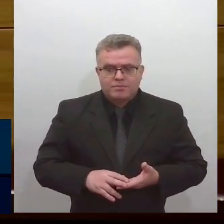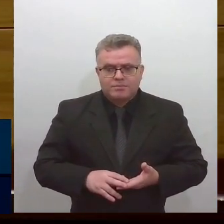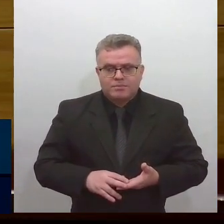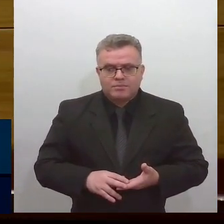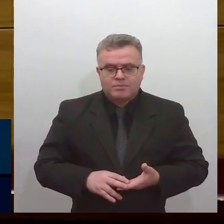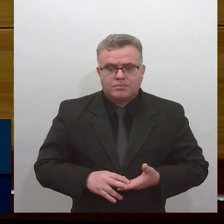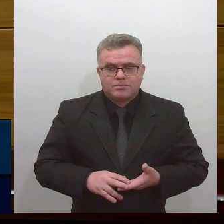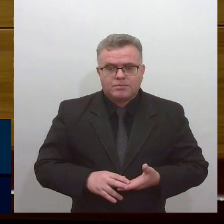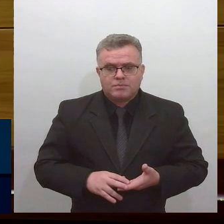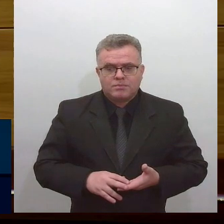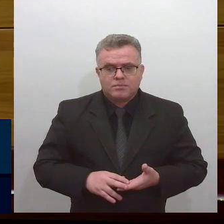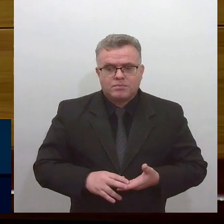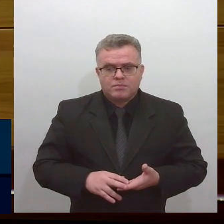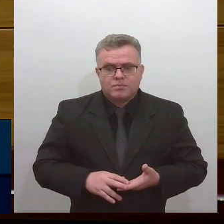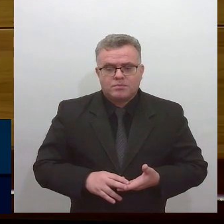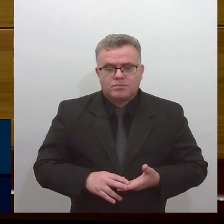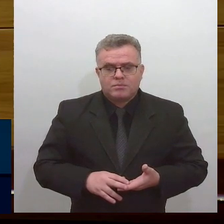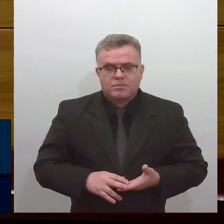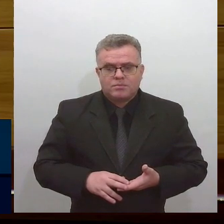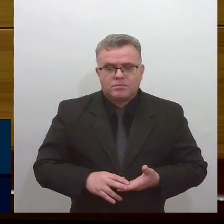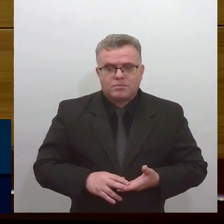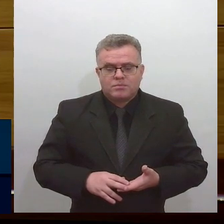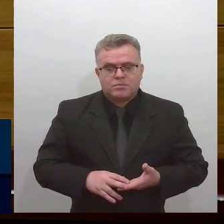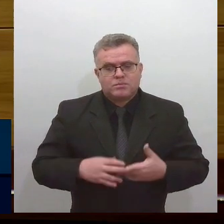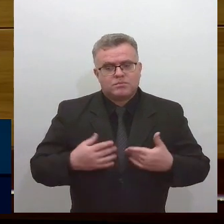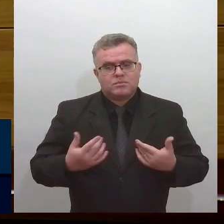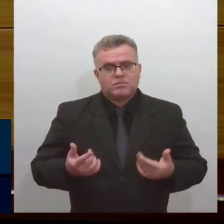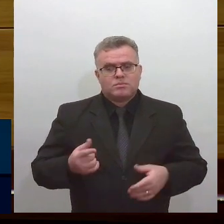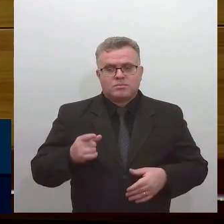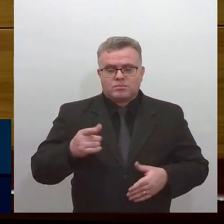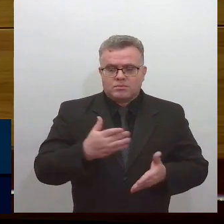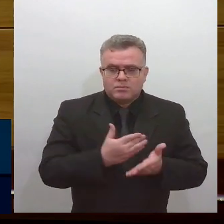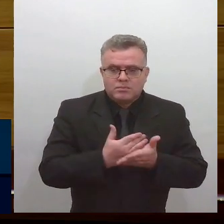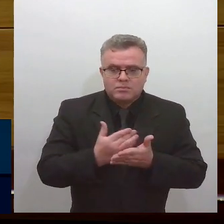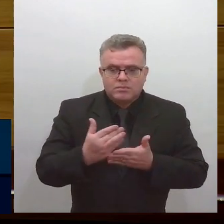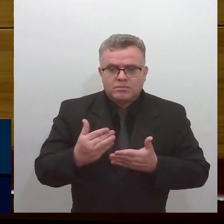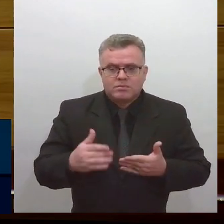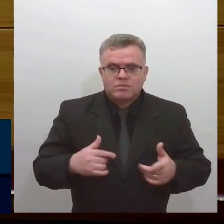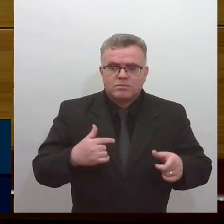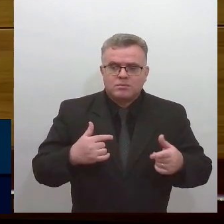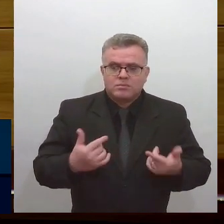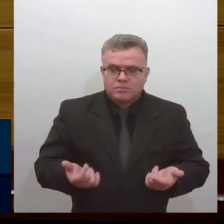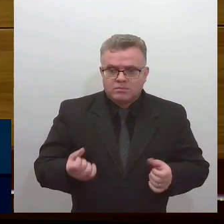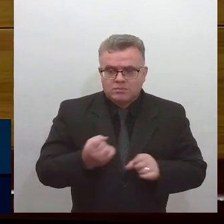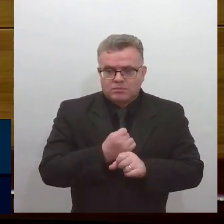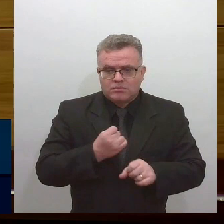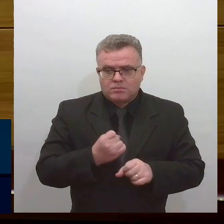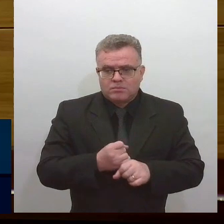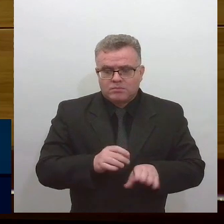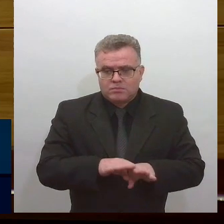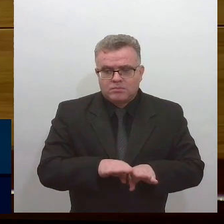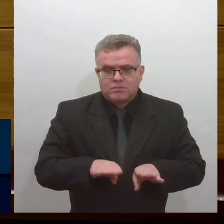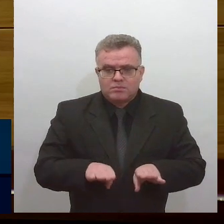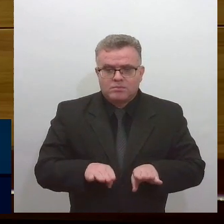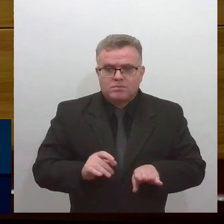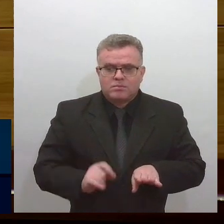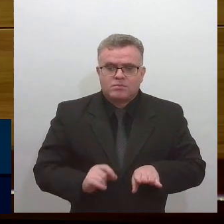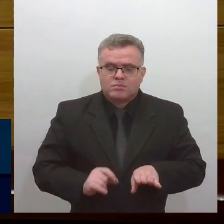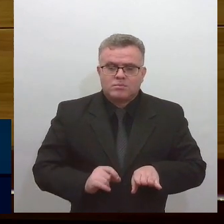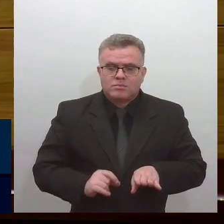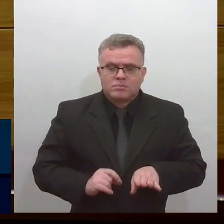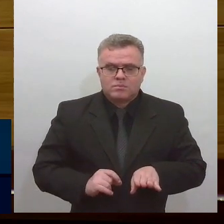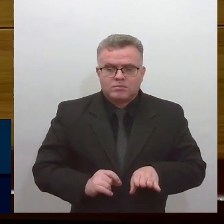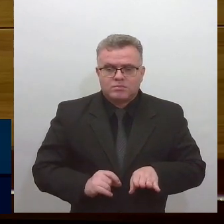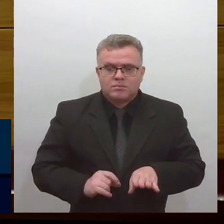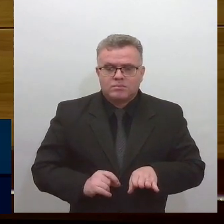fiscal agora quando você pega uma obra por exemplo de duplicação aí não aí a obra de duplicação